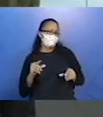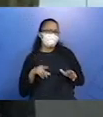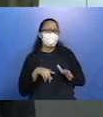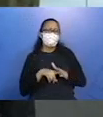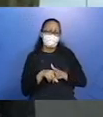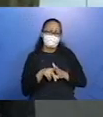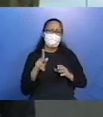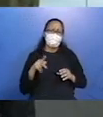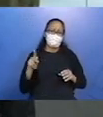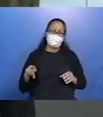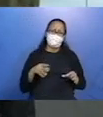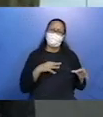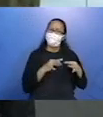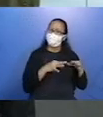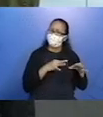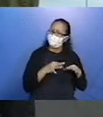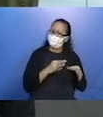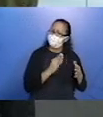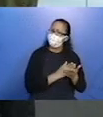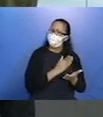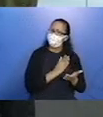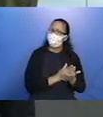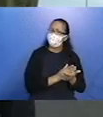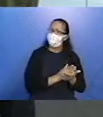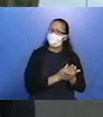Capricha, organiza seu caderno, né?